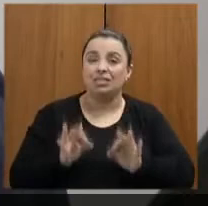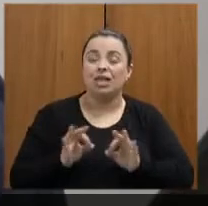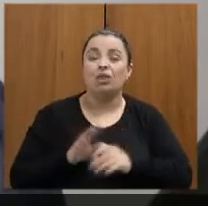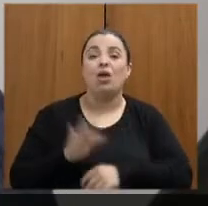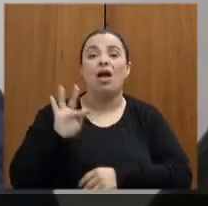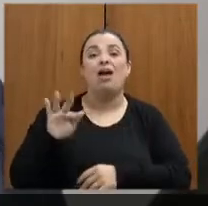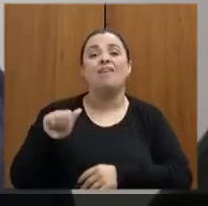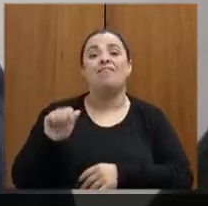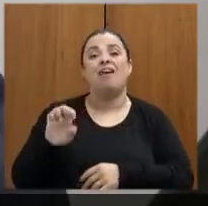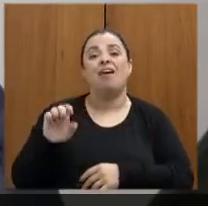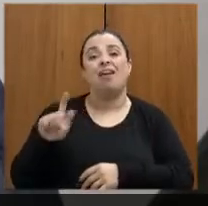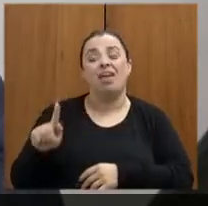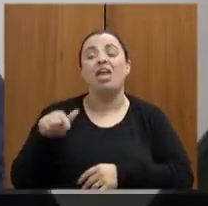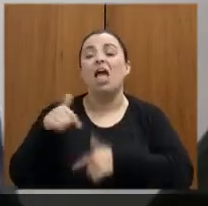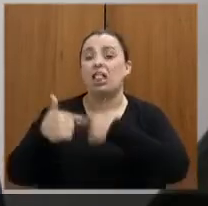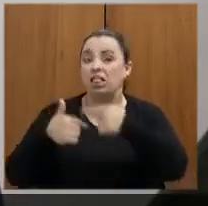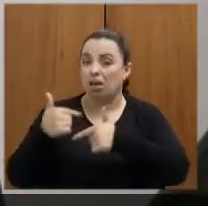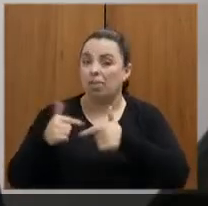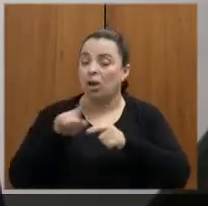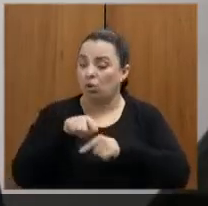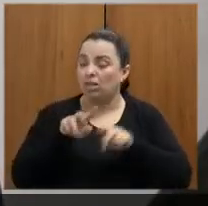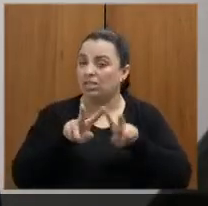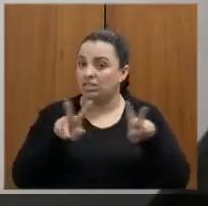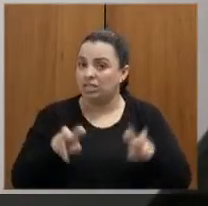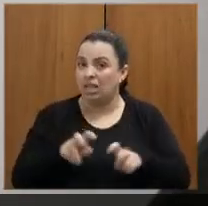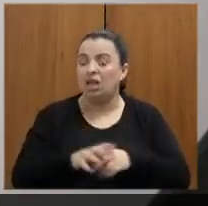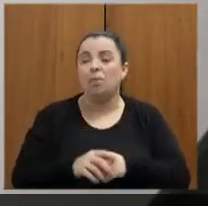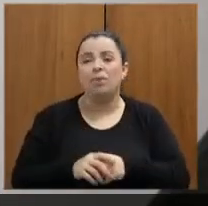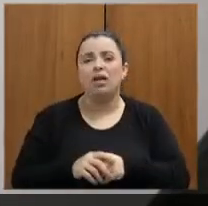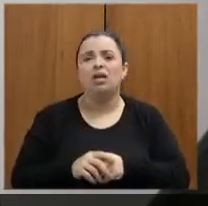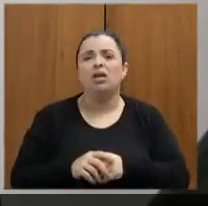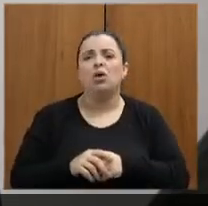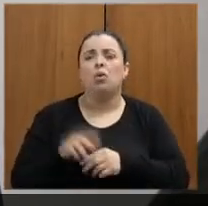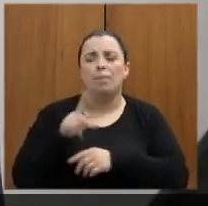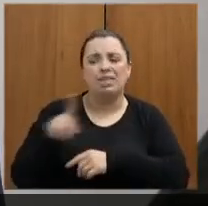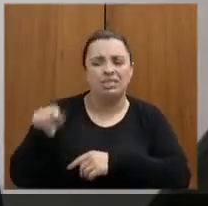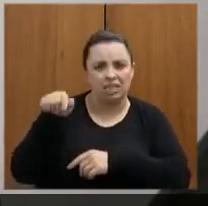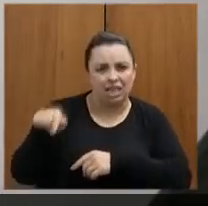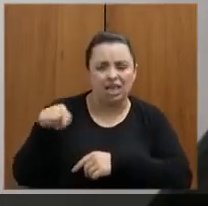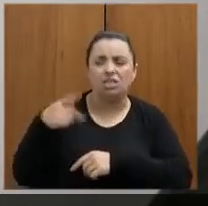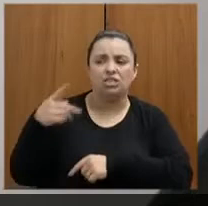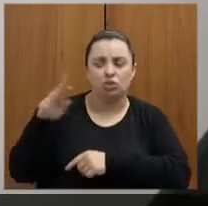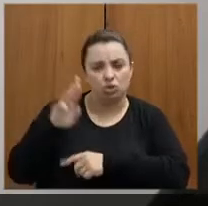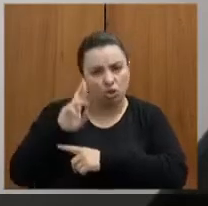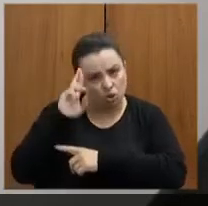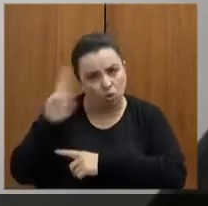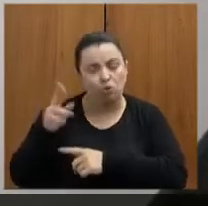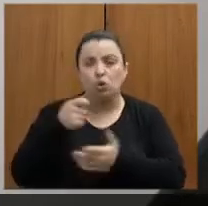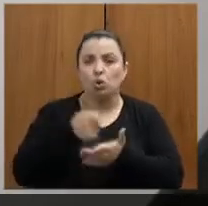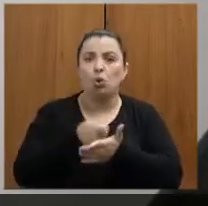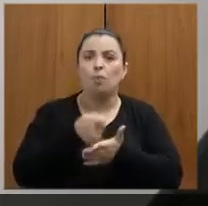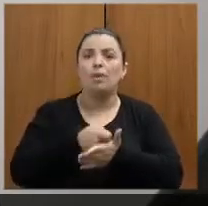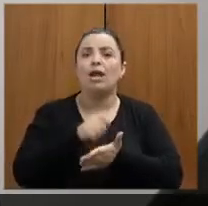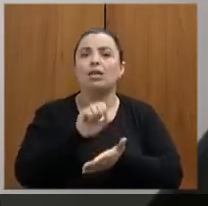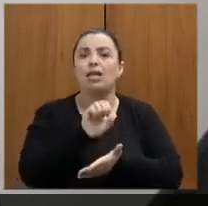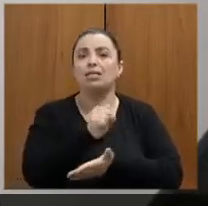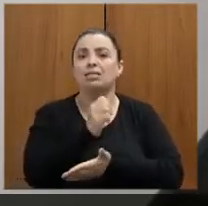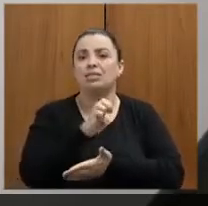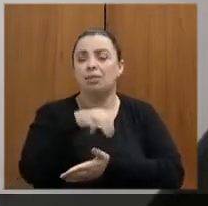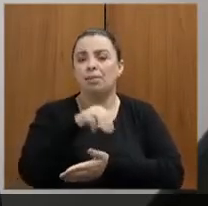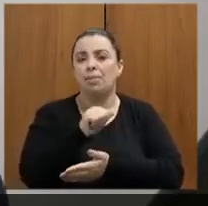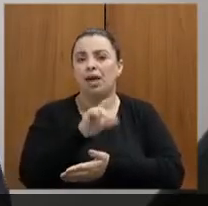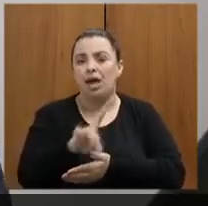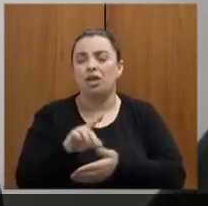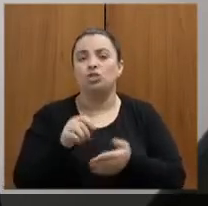o Antônio salve Presidente daquela casa os seus diretores cobraram da semad cobraram